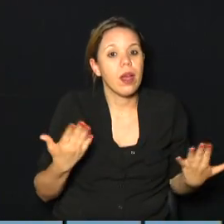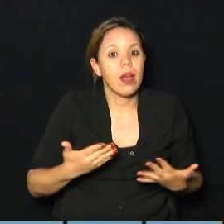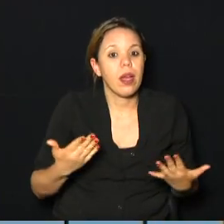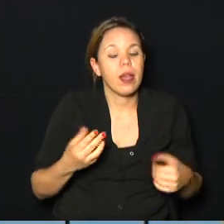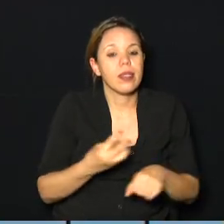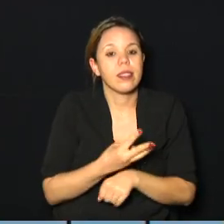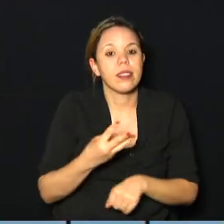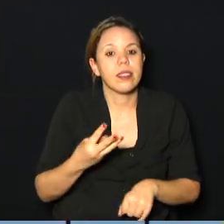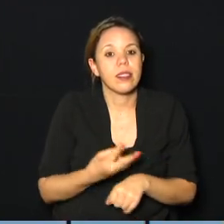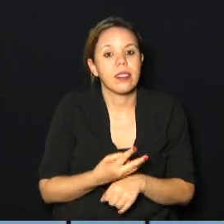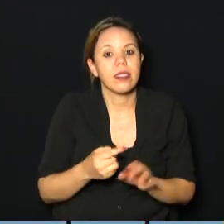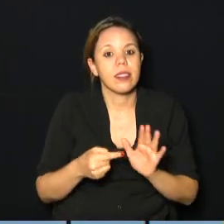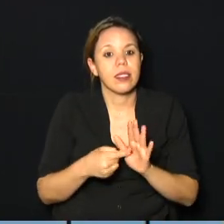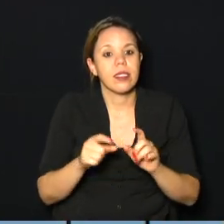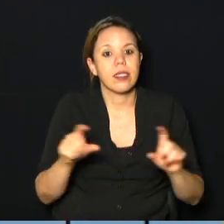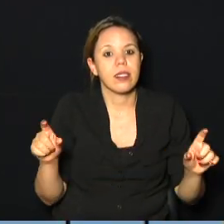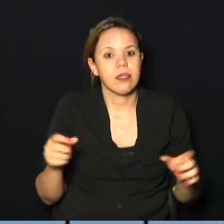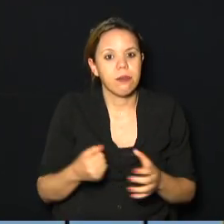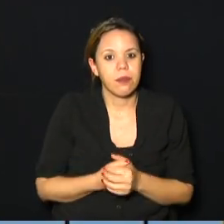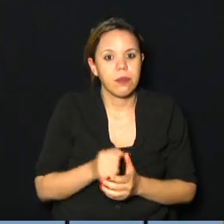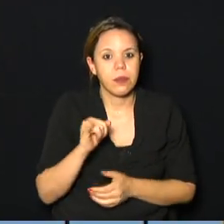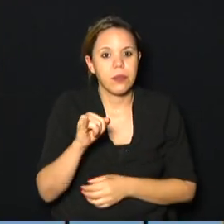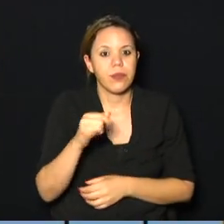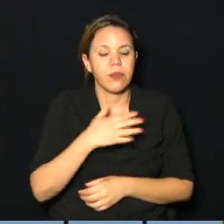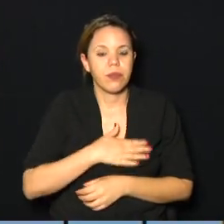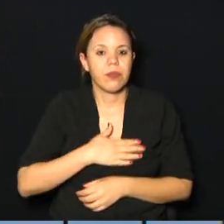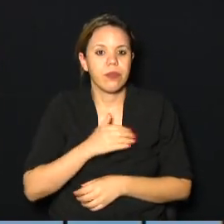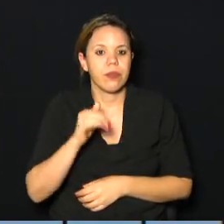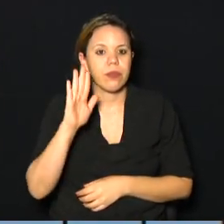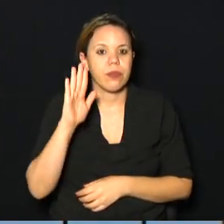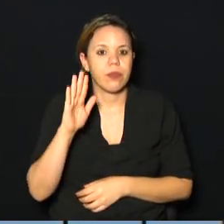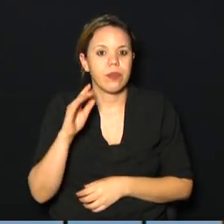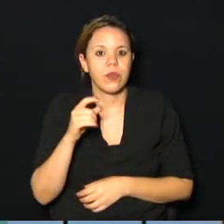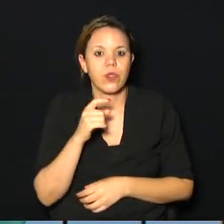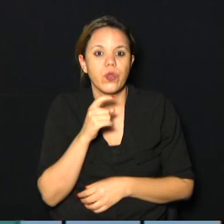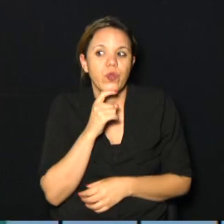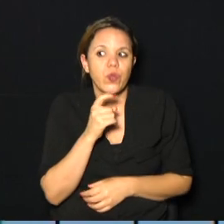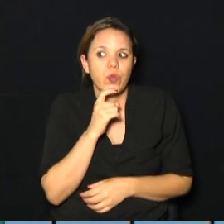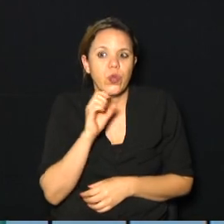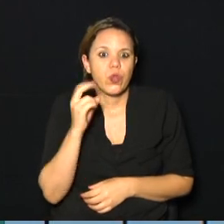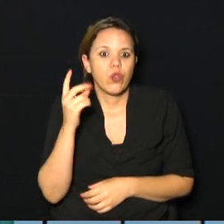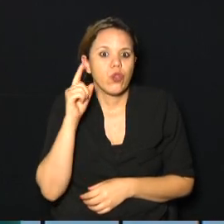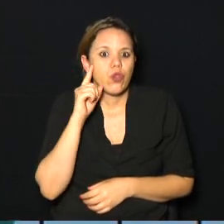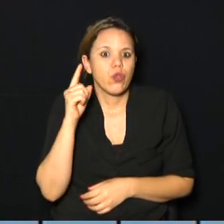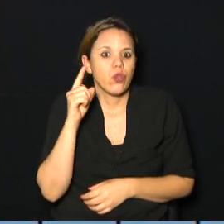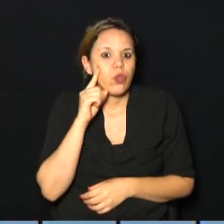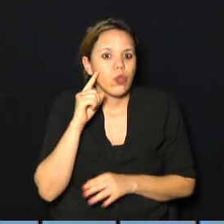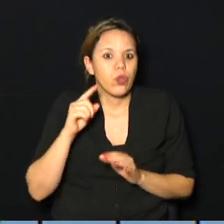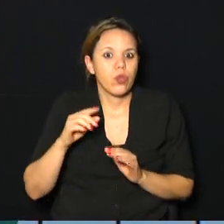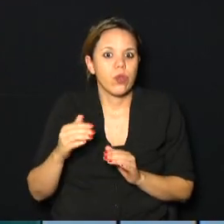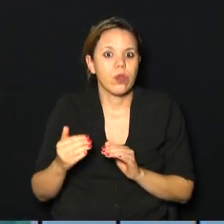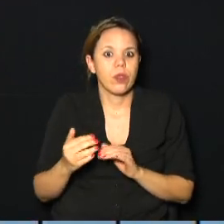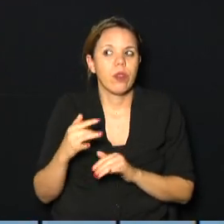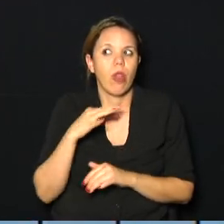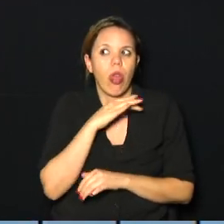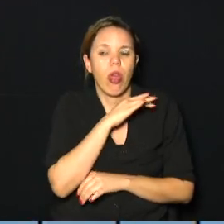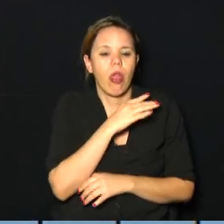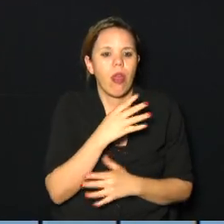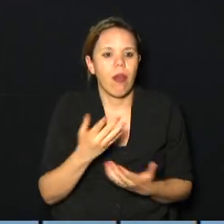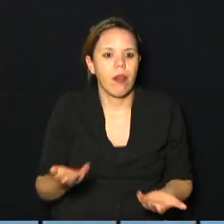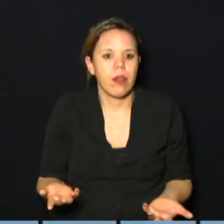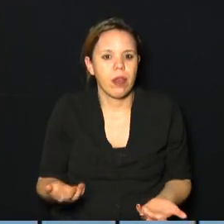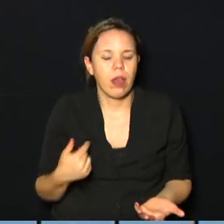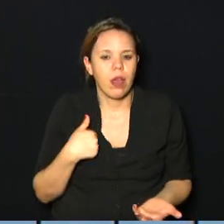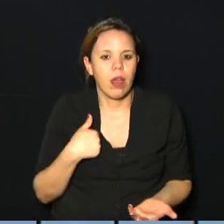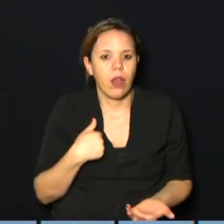no WhatsApp que aparece na sua tela se você gosta mais do inverno ou dos dias com temperaturas mais altas, do calorão.